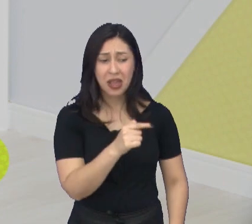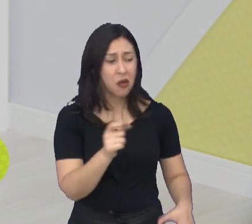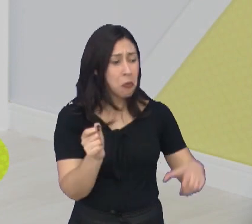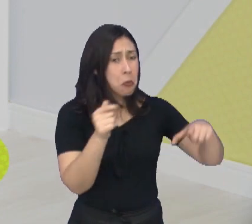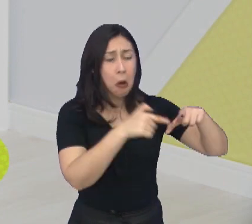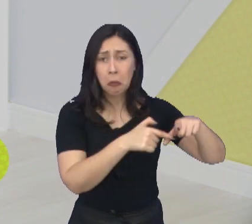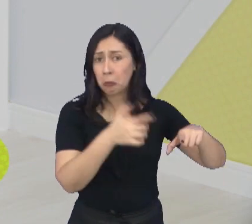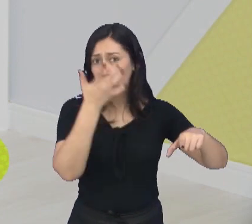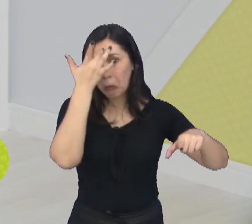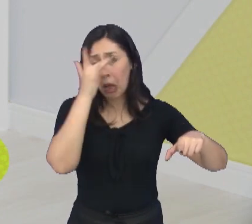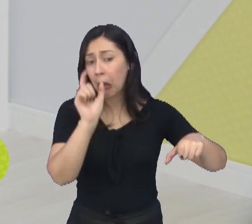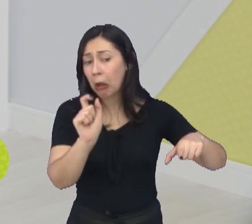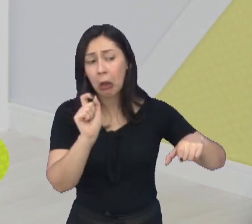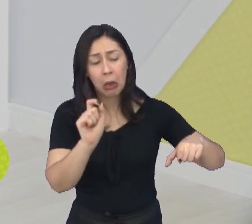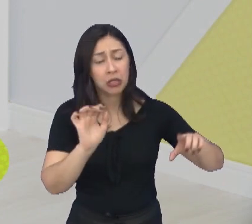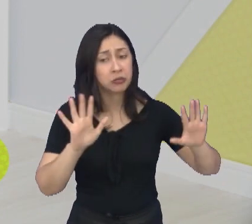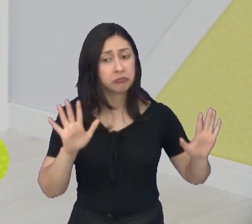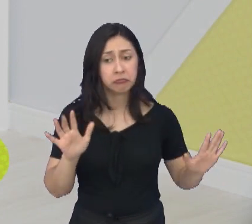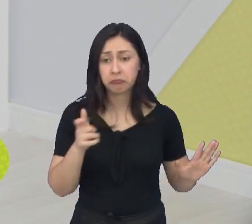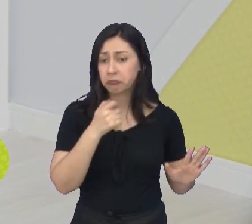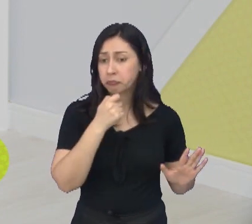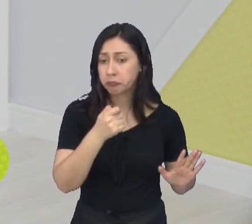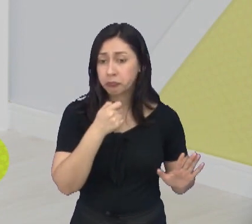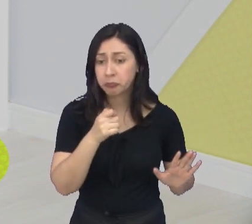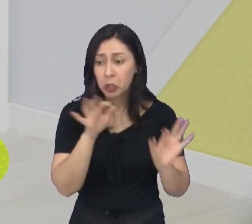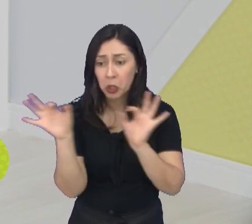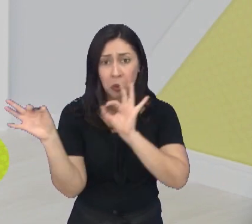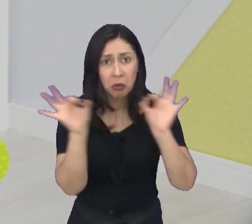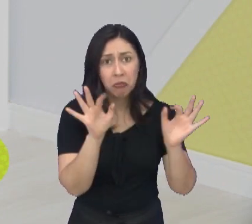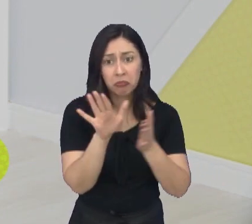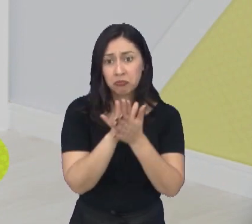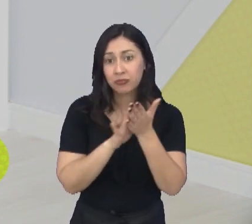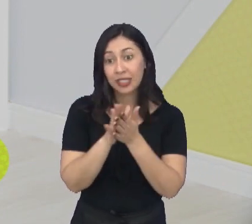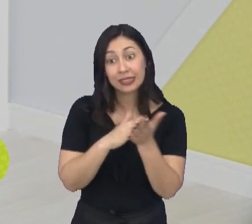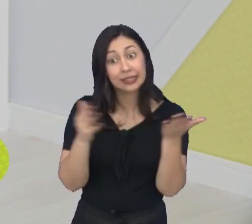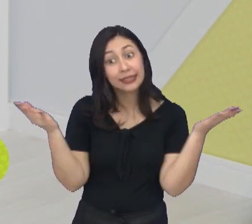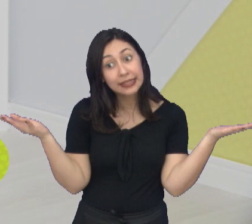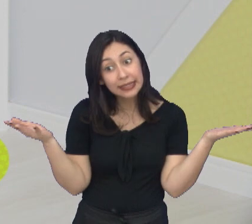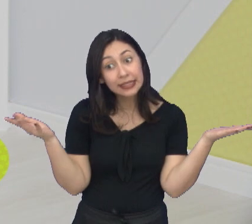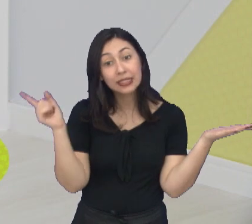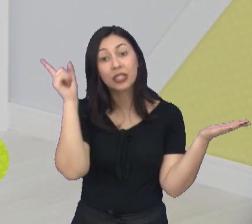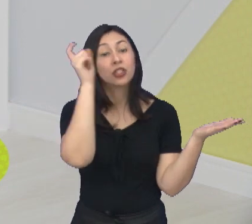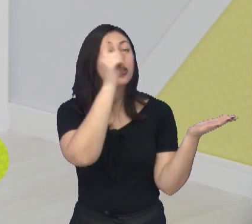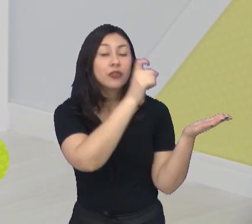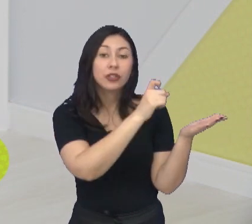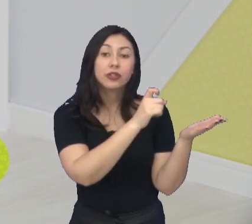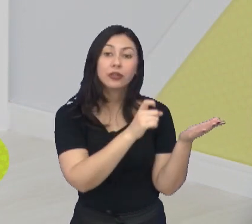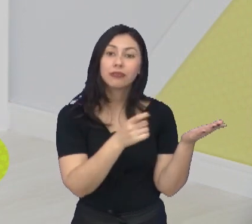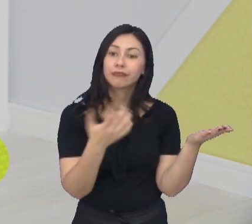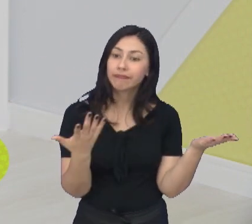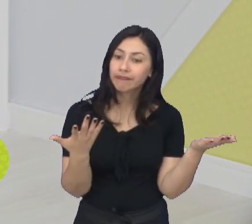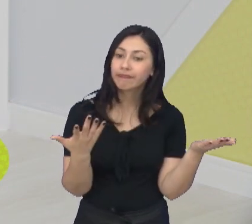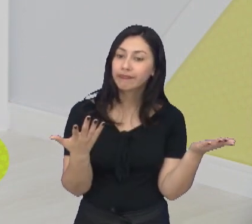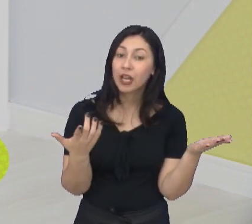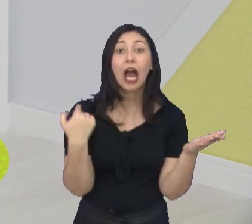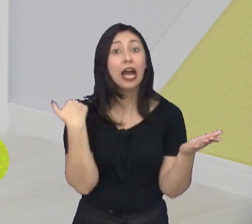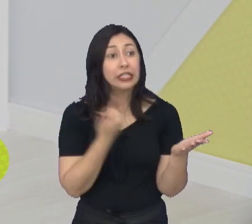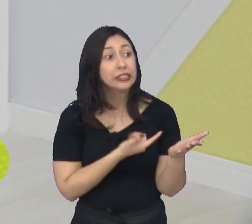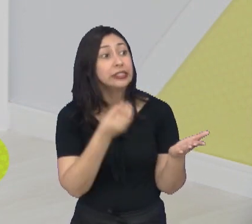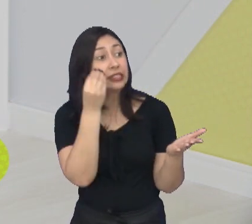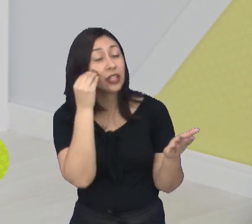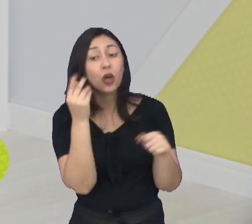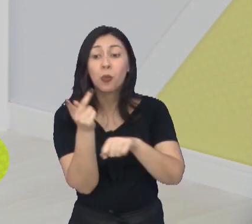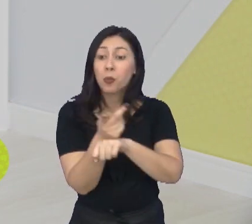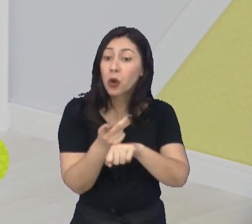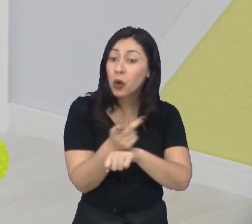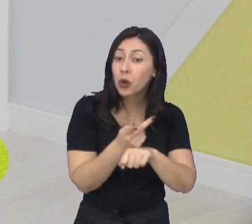fez, ninguém sabe. A imprensa de Monte Azul não cobriu o jogo, então a gente fica devendo porque realmente não tem. Falta de procurar não foi o rapaz